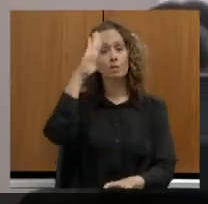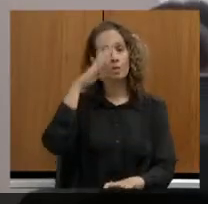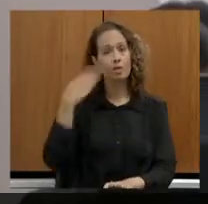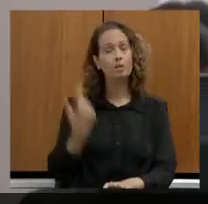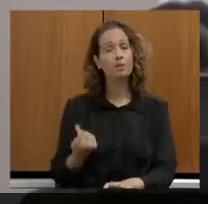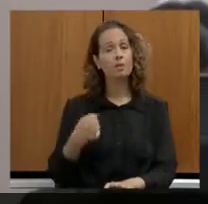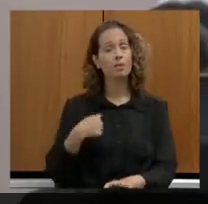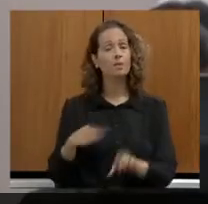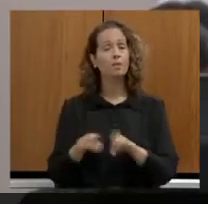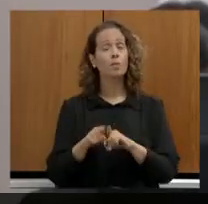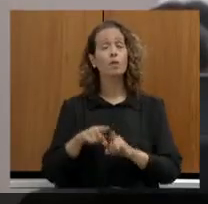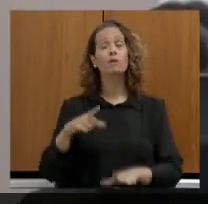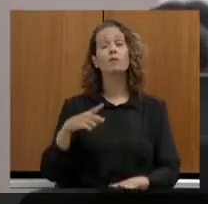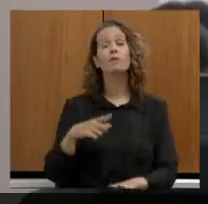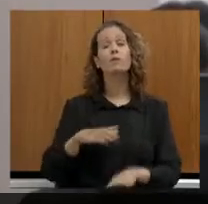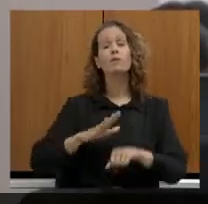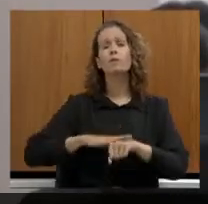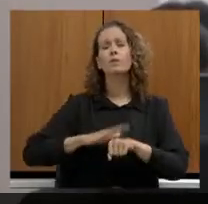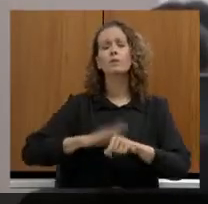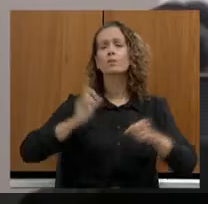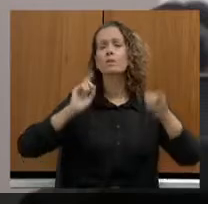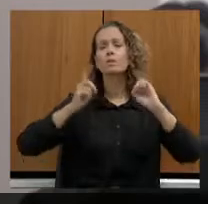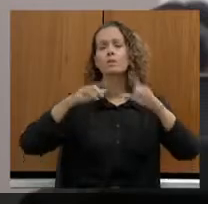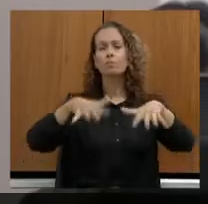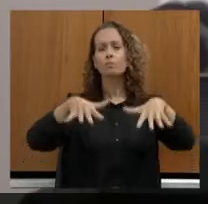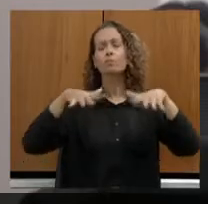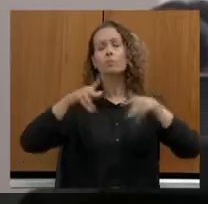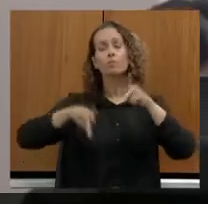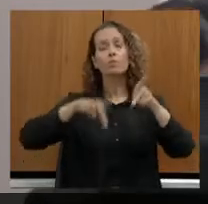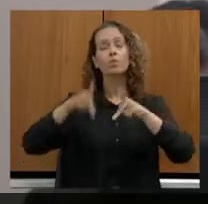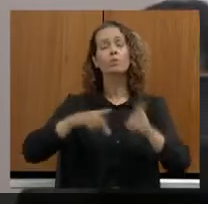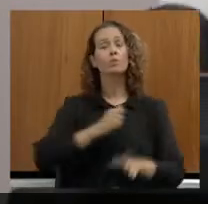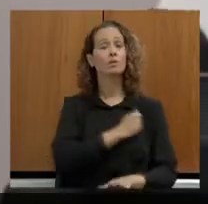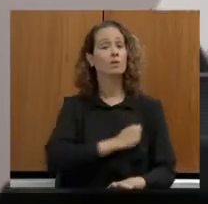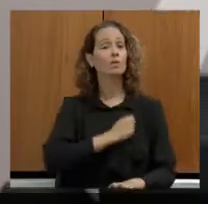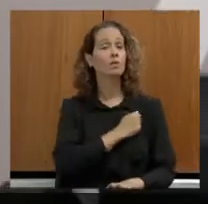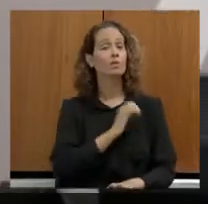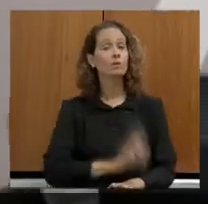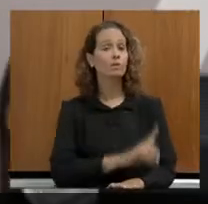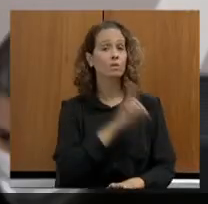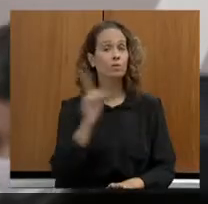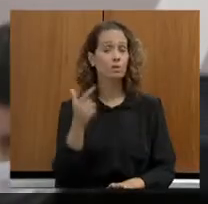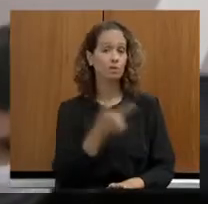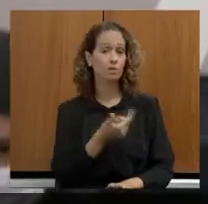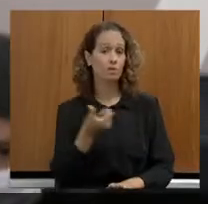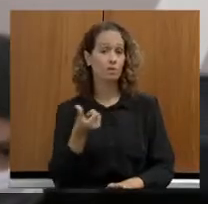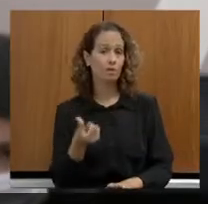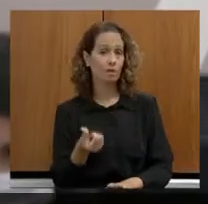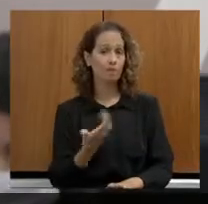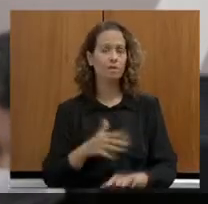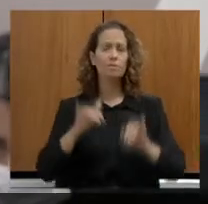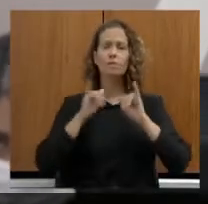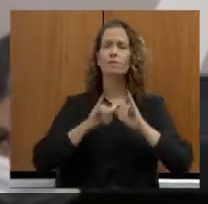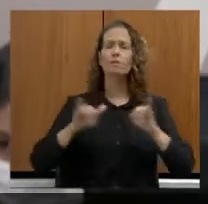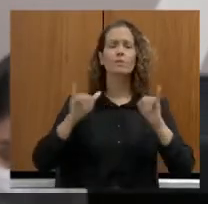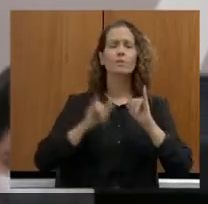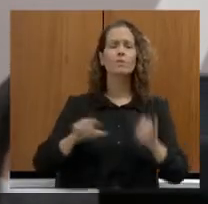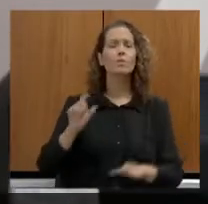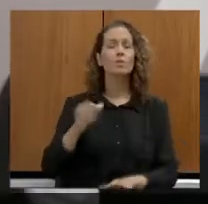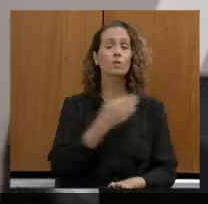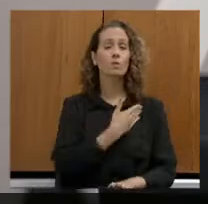nós fizemos uma audiência e aqui em agosto no dia 26 que foi dito que o